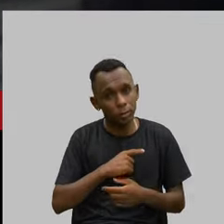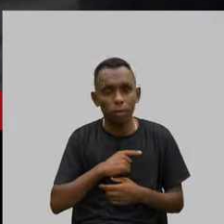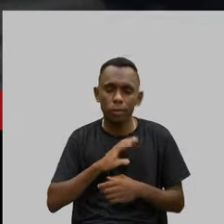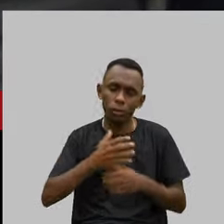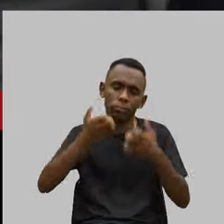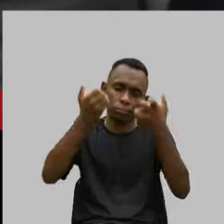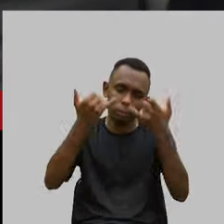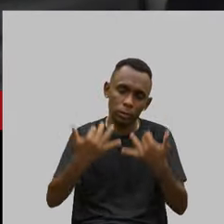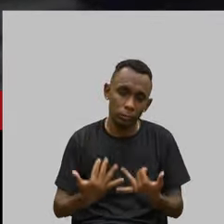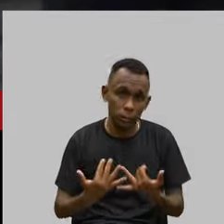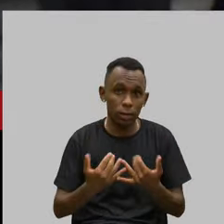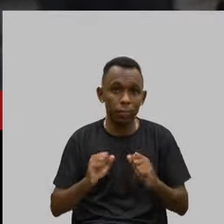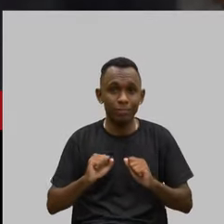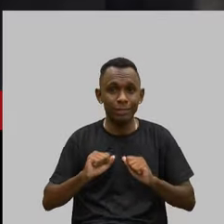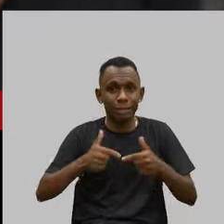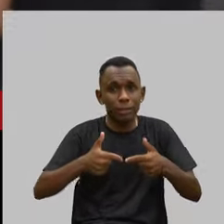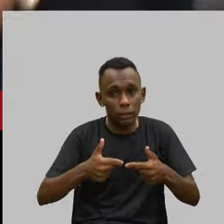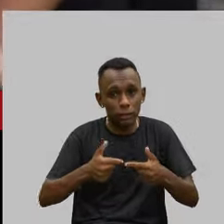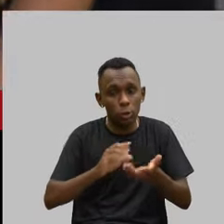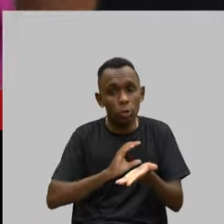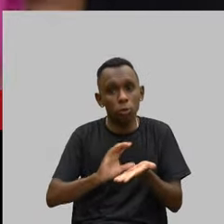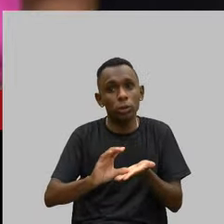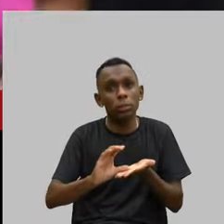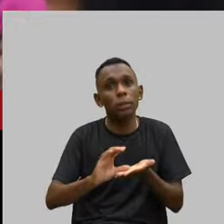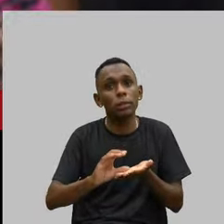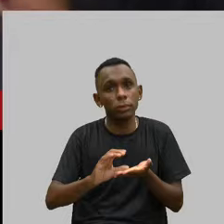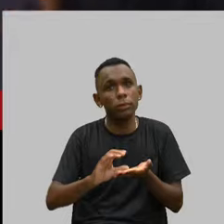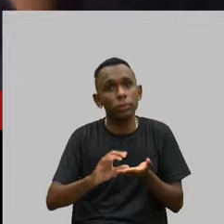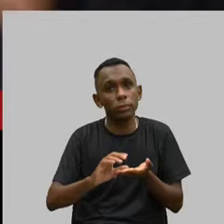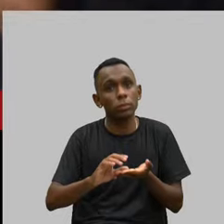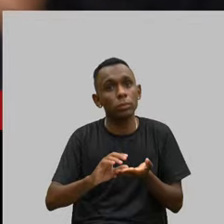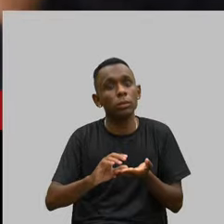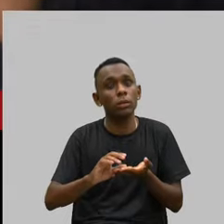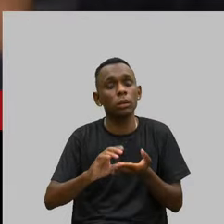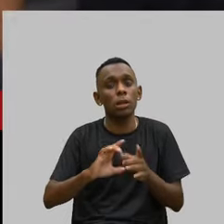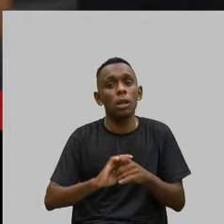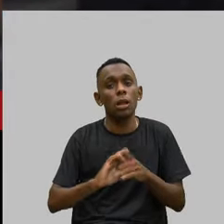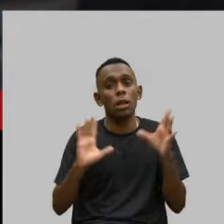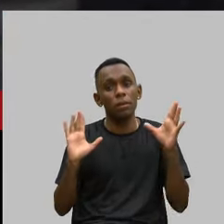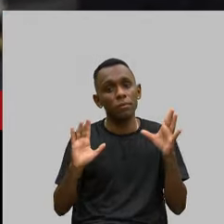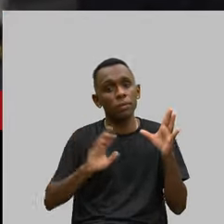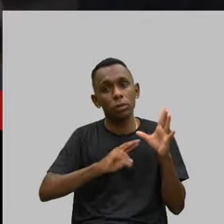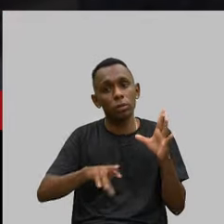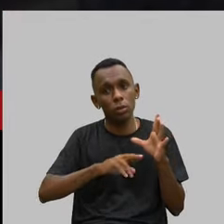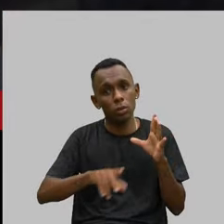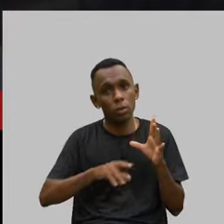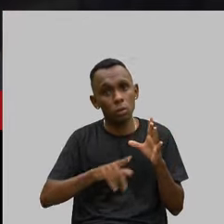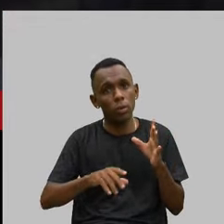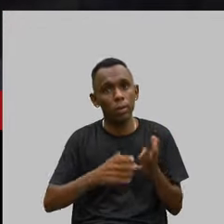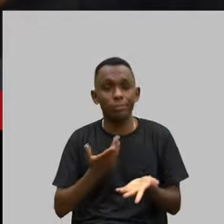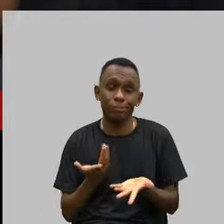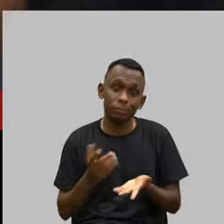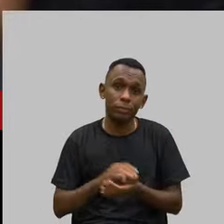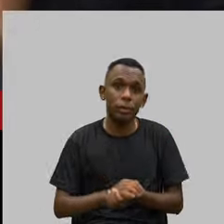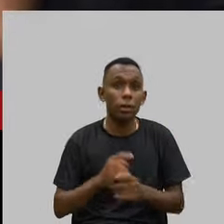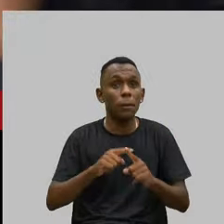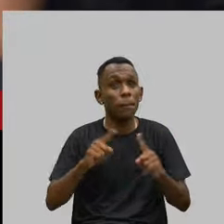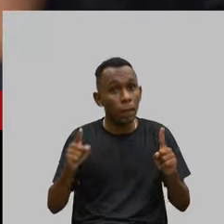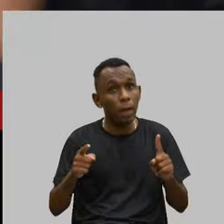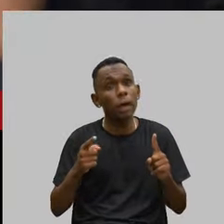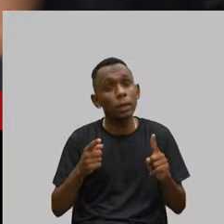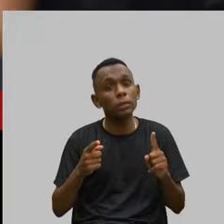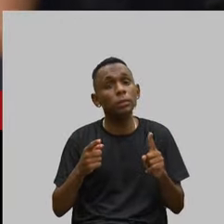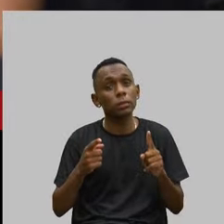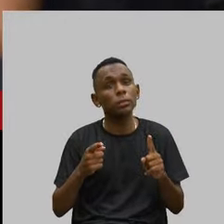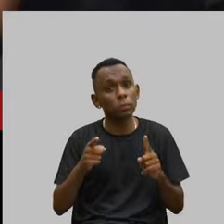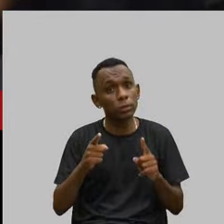vezes orçamento para investimento ele não é eh disponível eh em grandes montas infelizmente mas ainda assim o